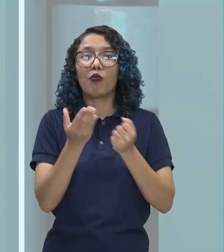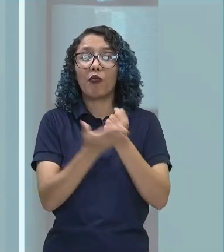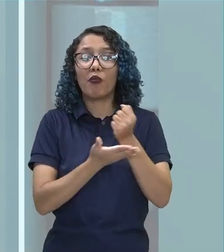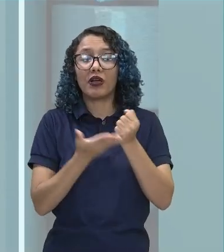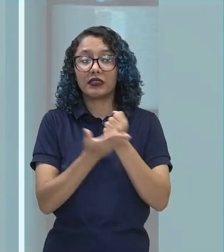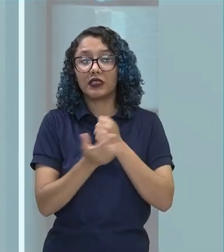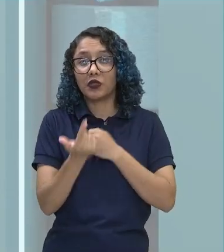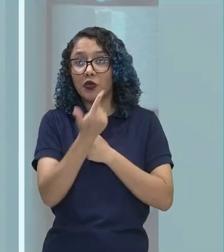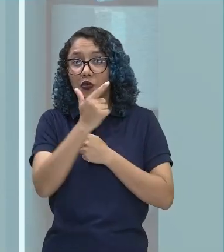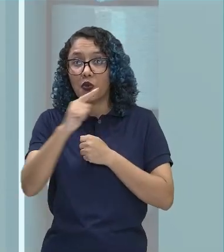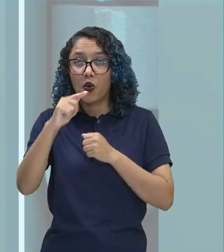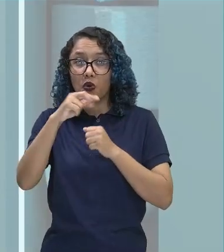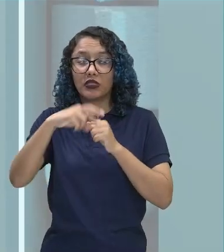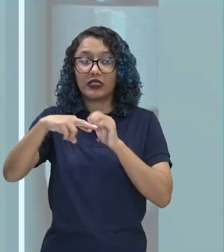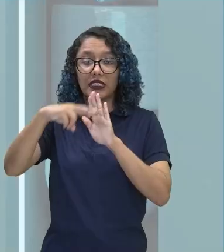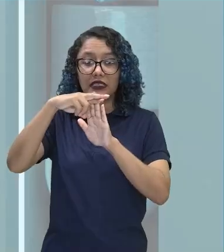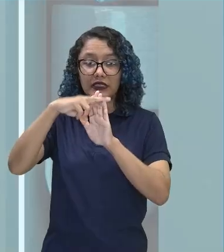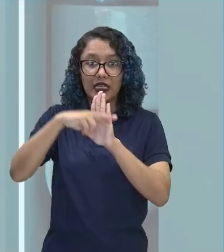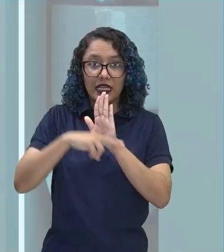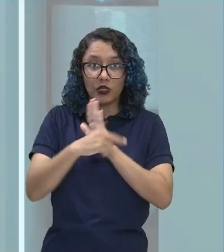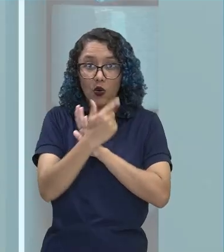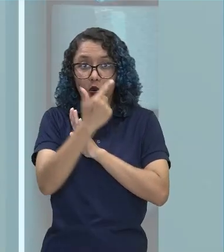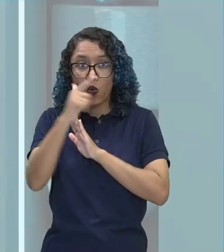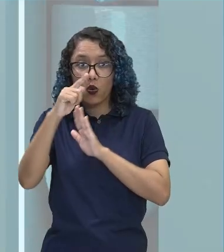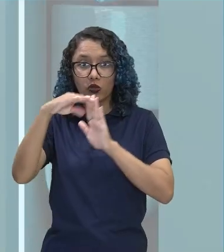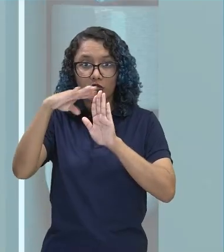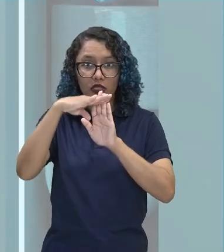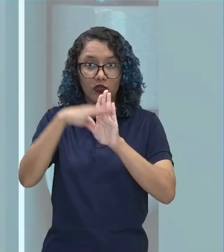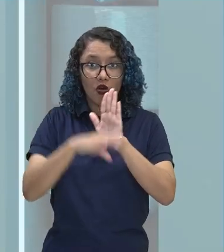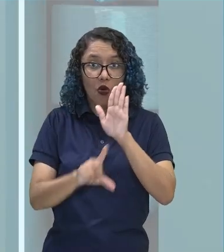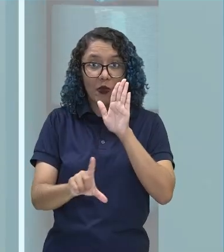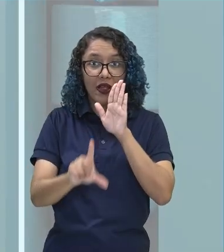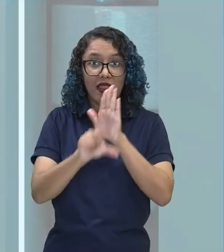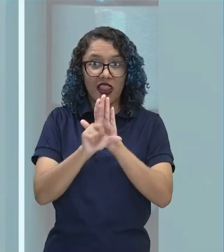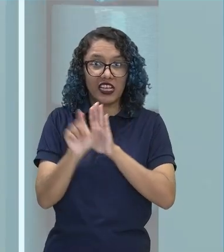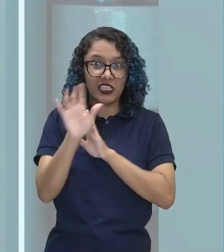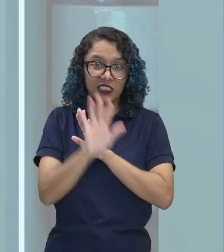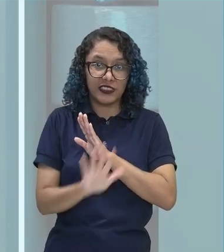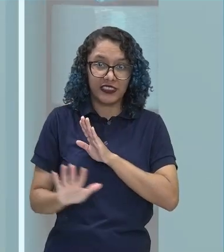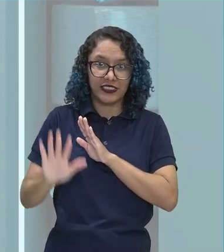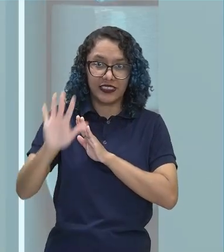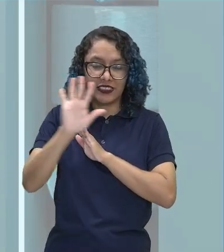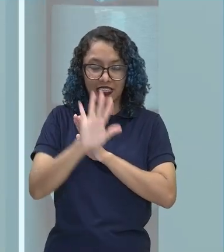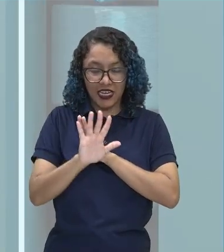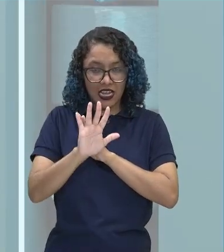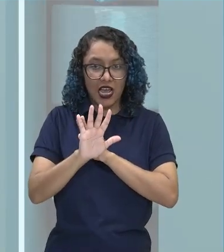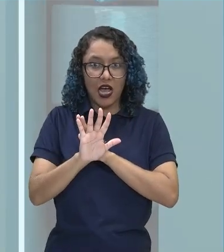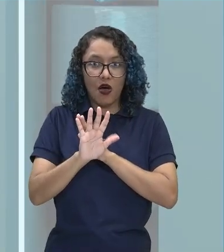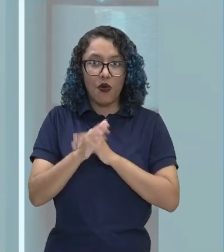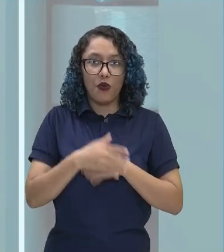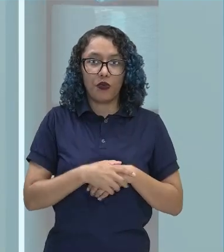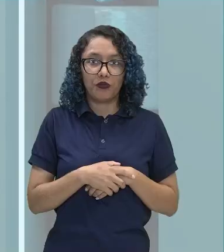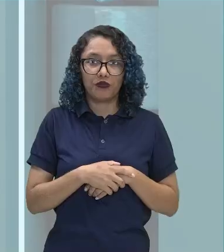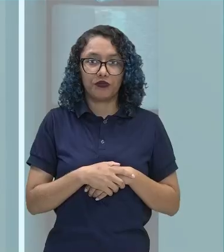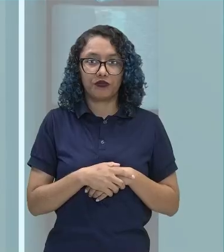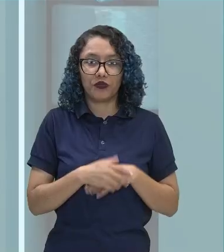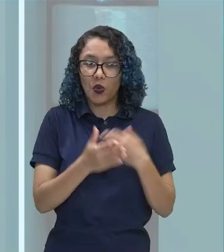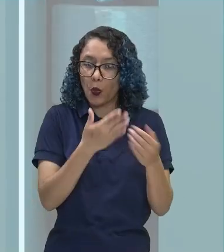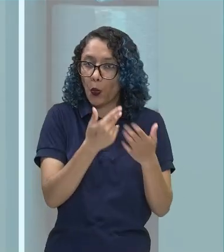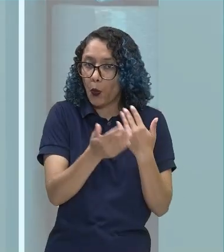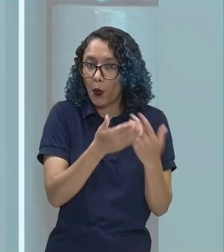outras normas, em outras regras, em outras leis. Não é assim, do